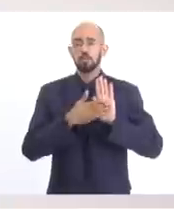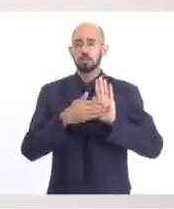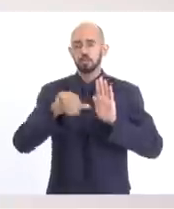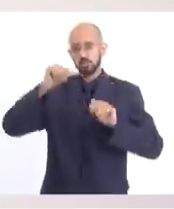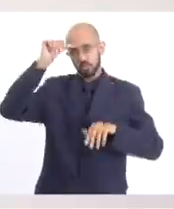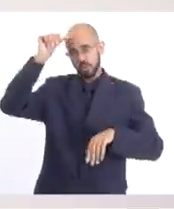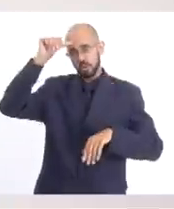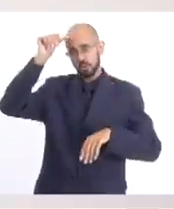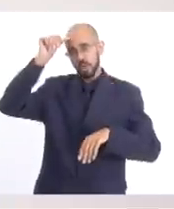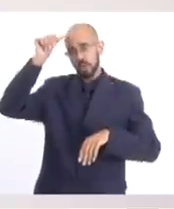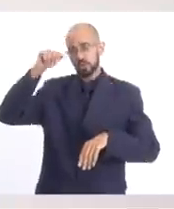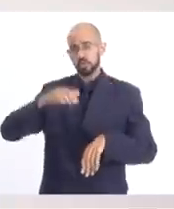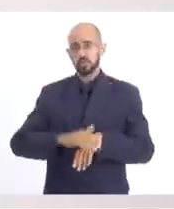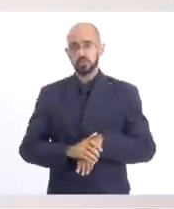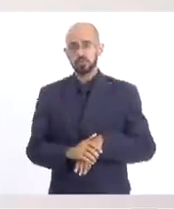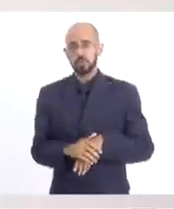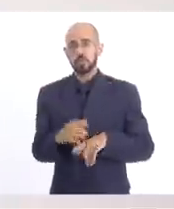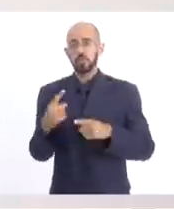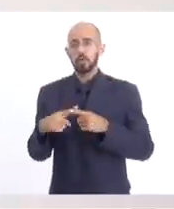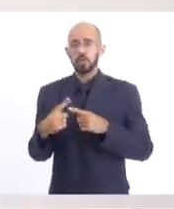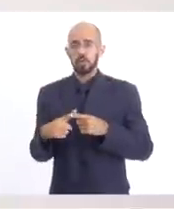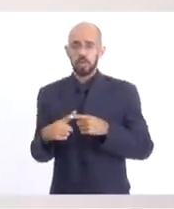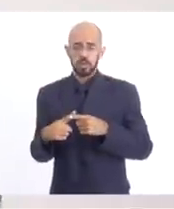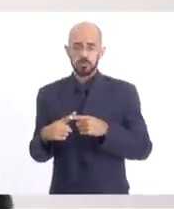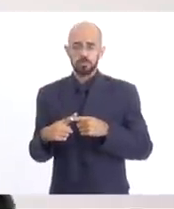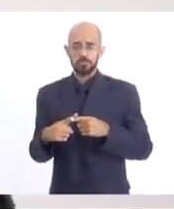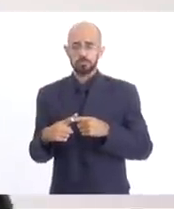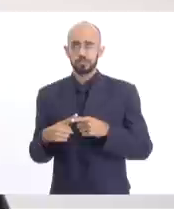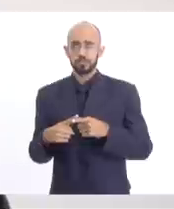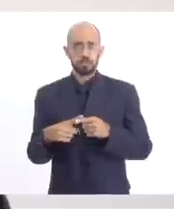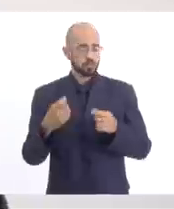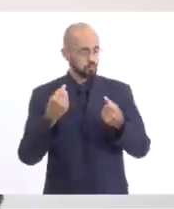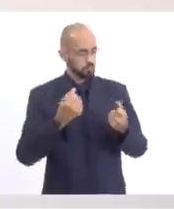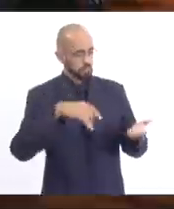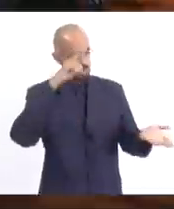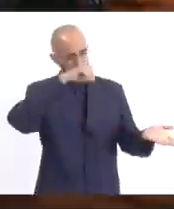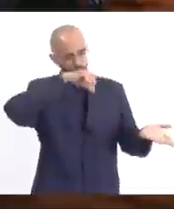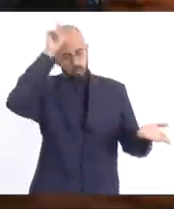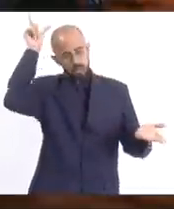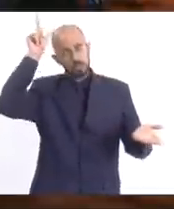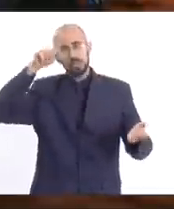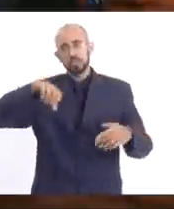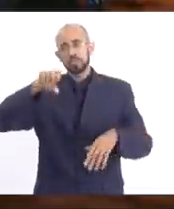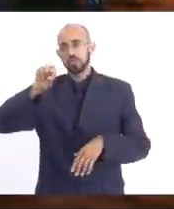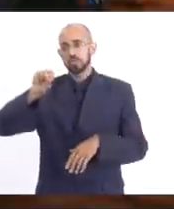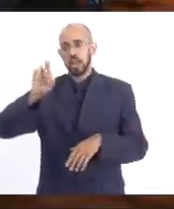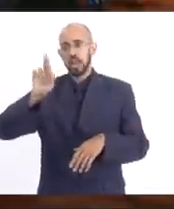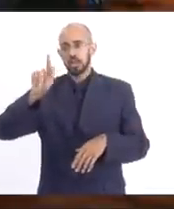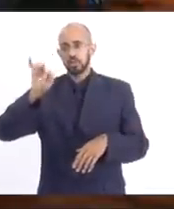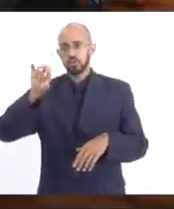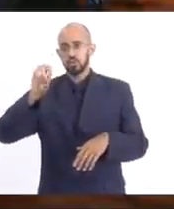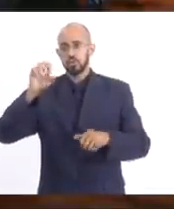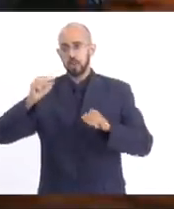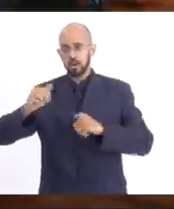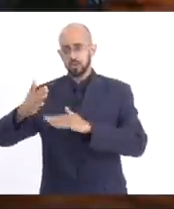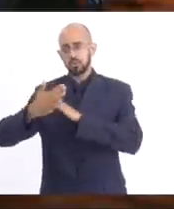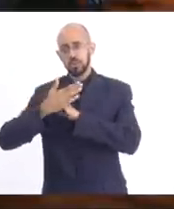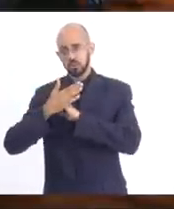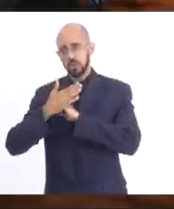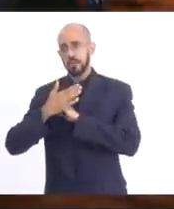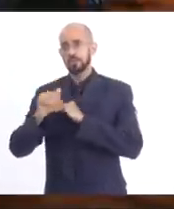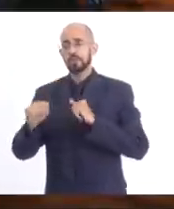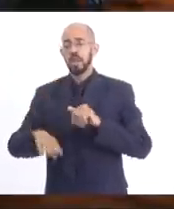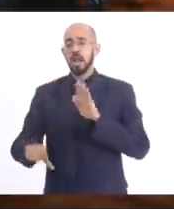Porque, Luiz, um breve, o Sérgio Aureliano aqui, que também nos ajuda. A legislação